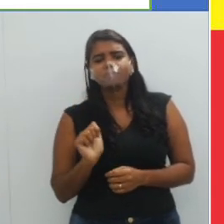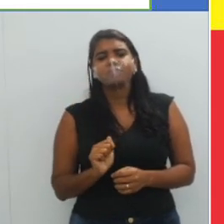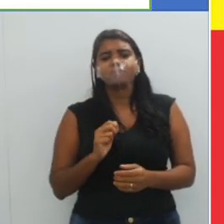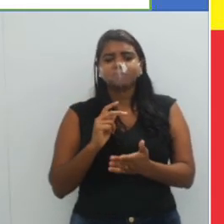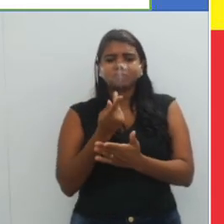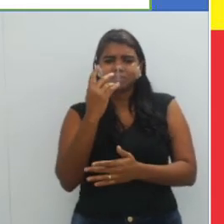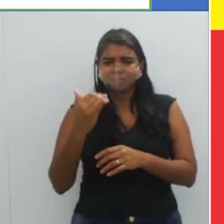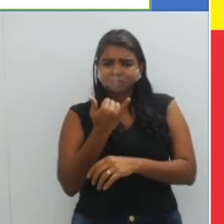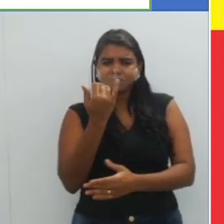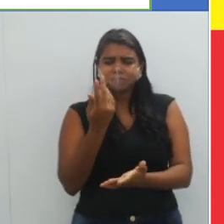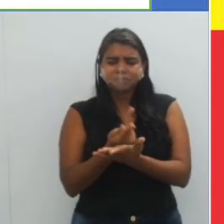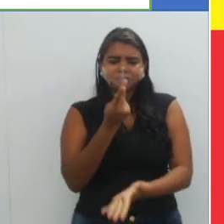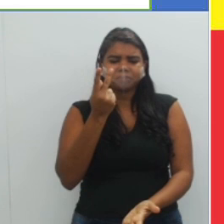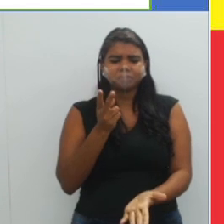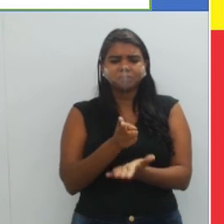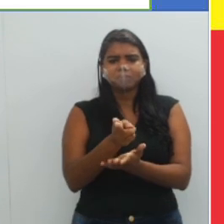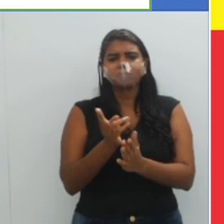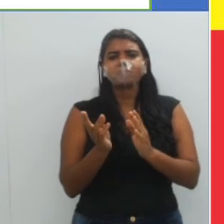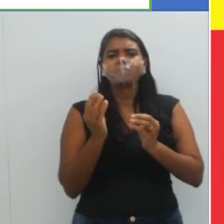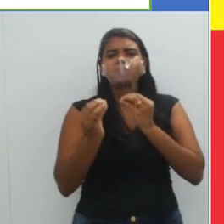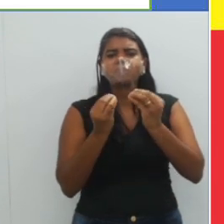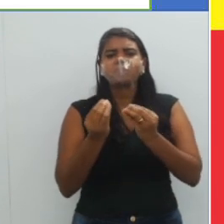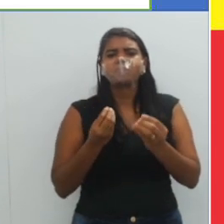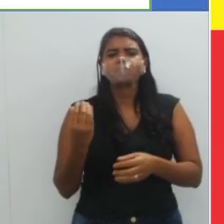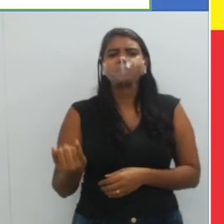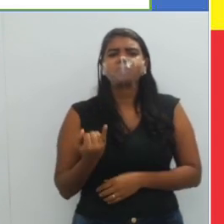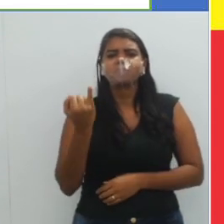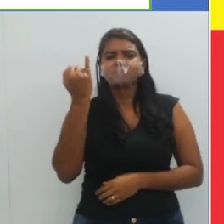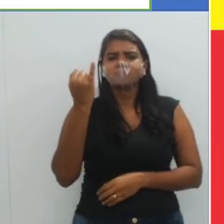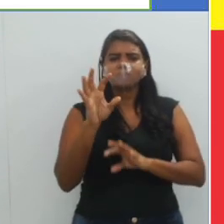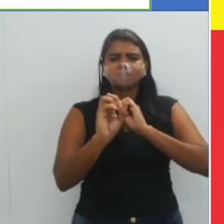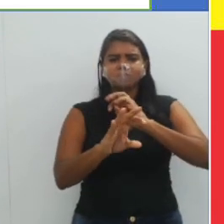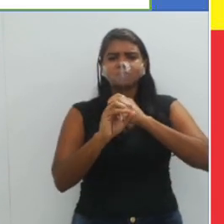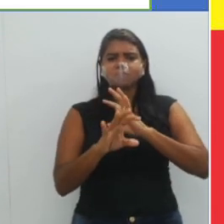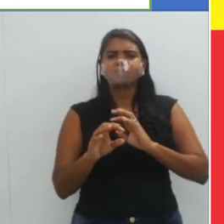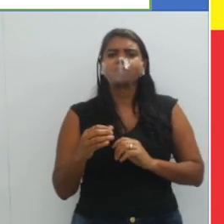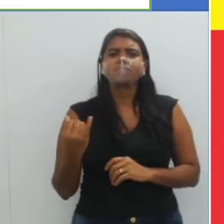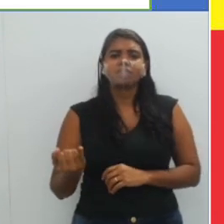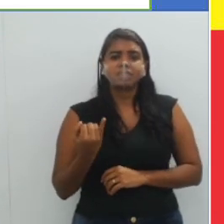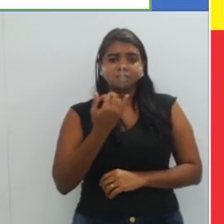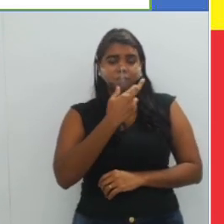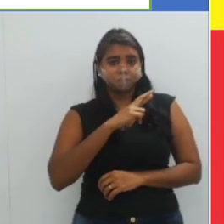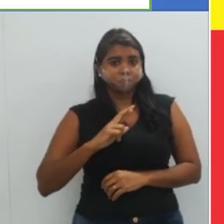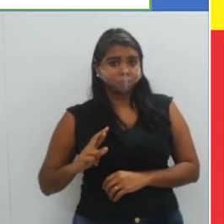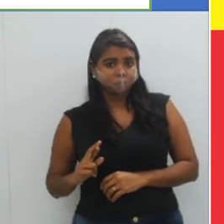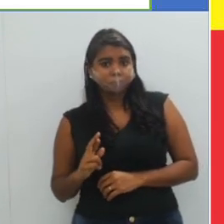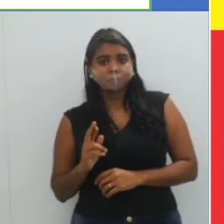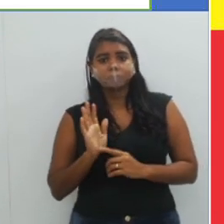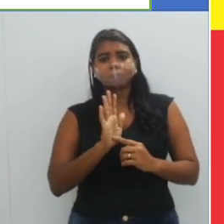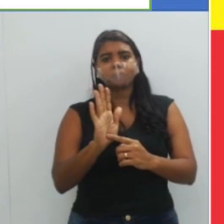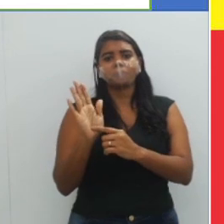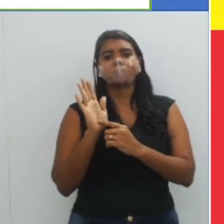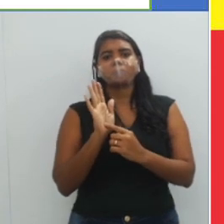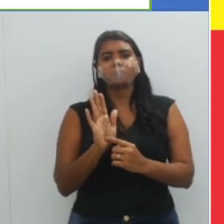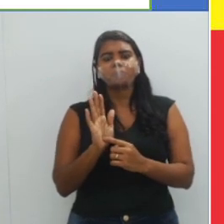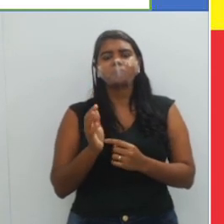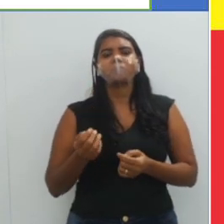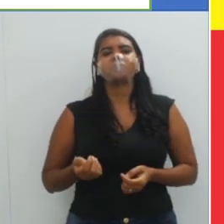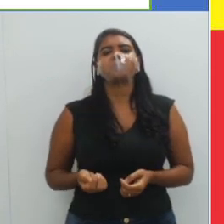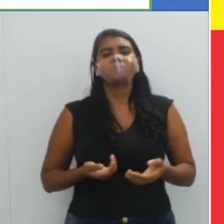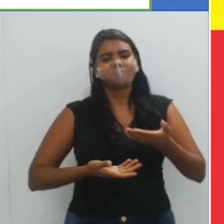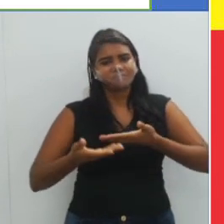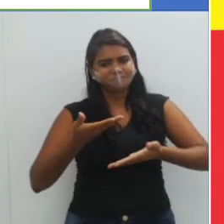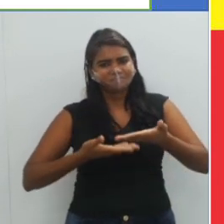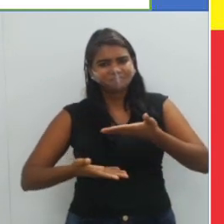bastante firme. Assim, aí veja o importante, o ensino religioso é, portanto, uma poderosa ferramenta contra